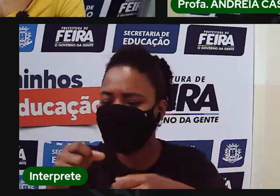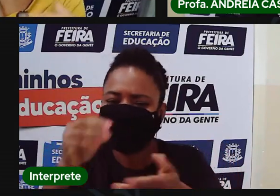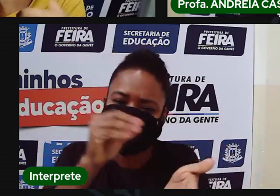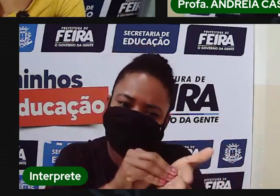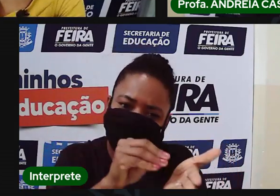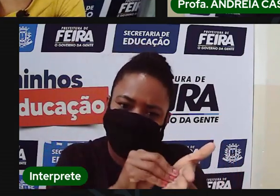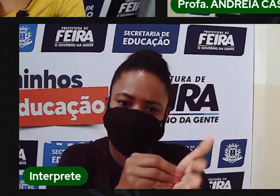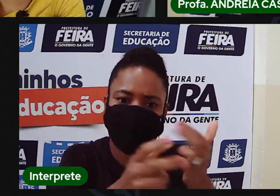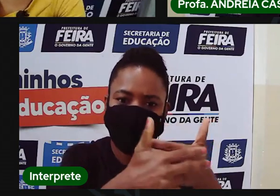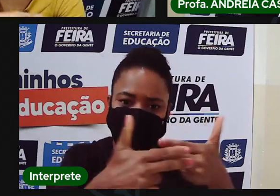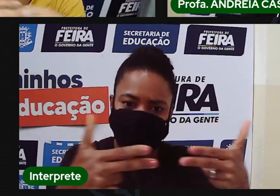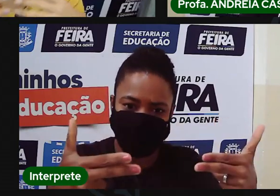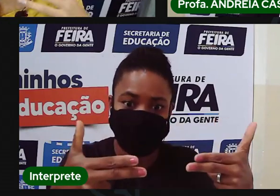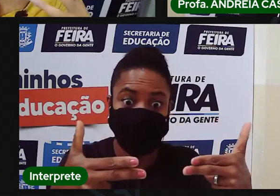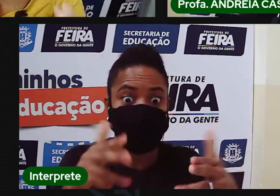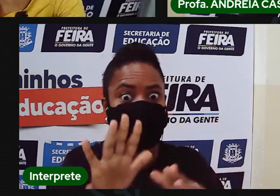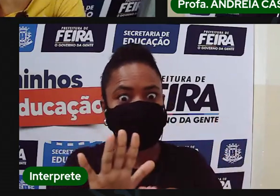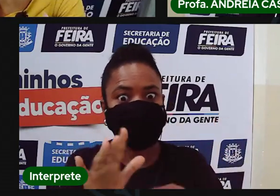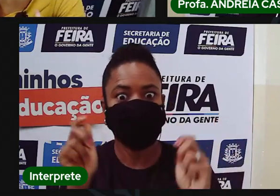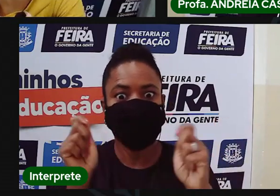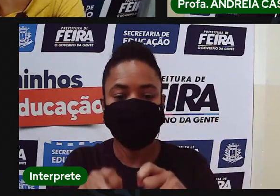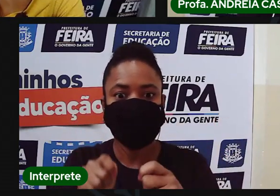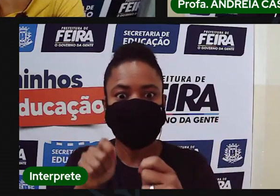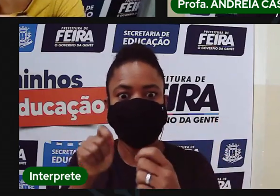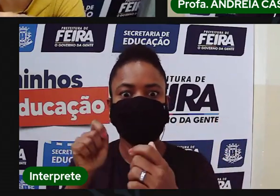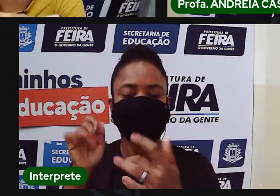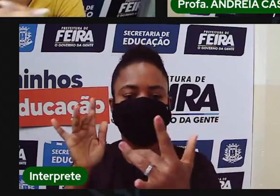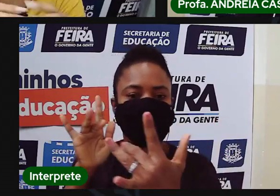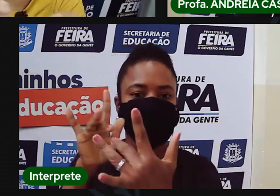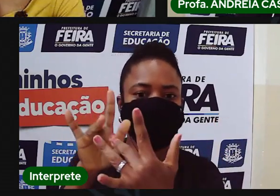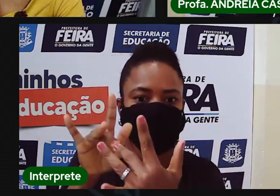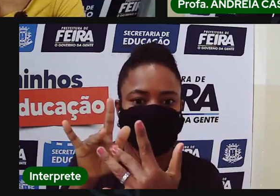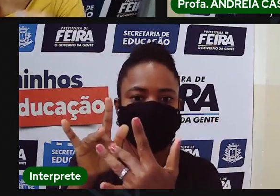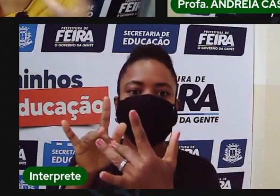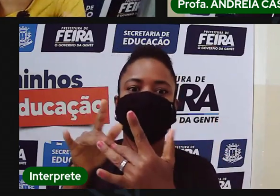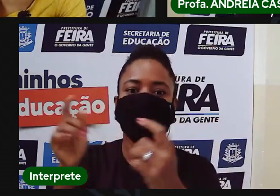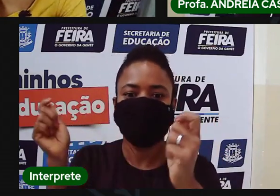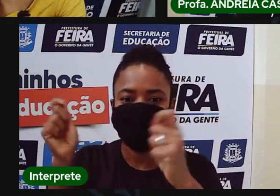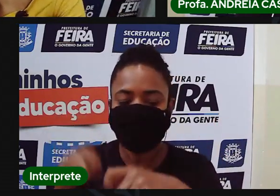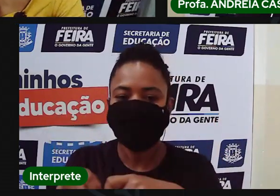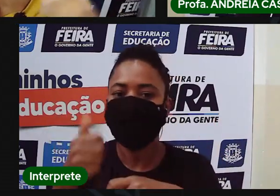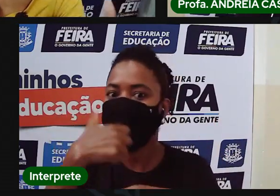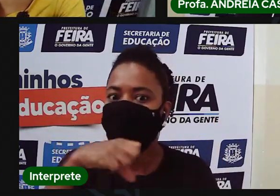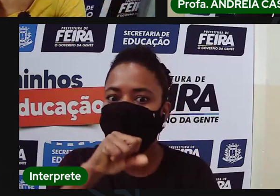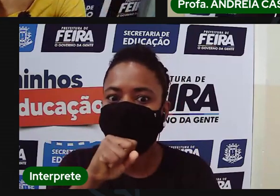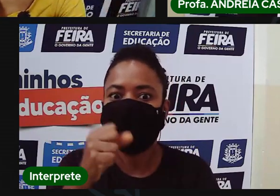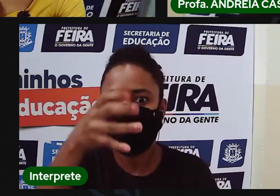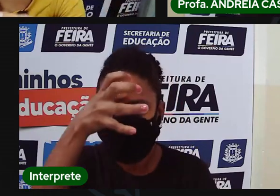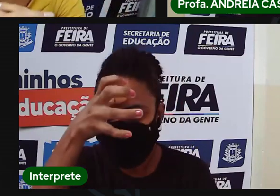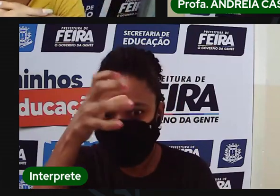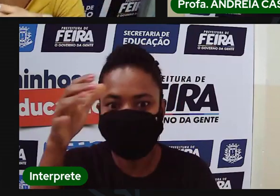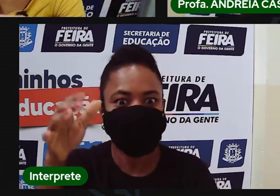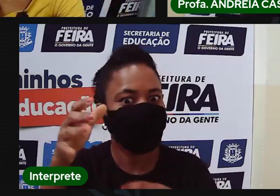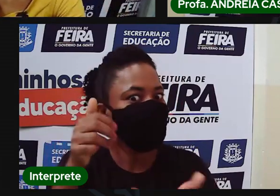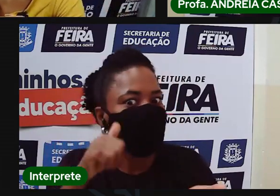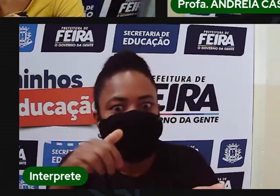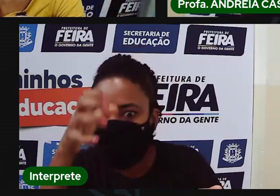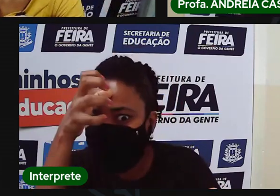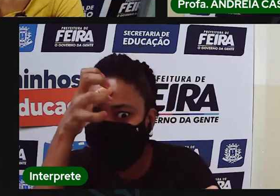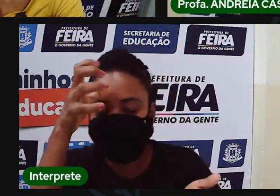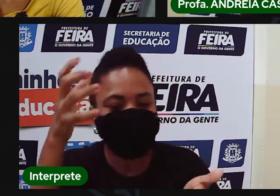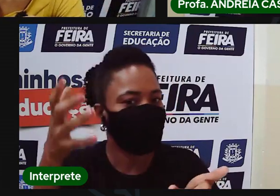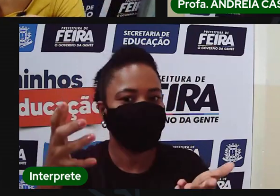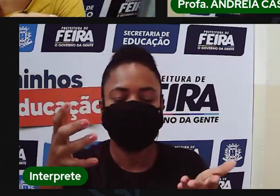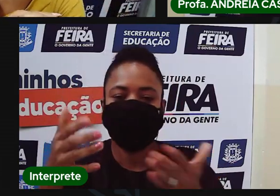O contato com o outro, a conversa sempre, né? Às vezes com o pai, com a mãe, com o tio, com a tia. Essas outras pessoas,